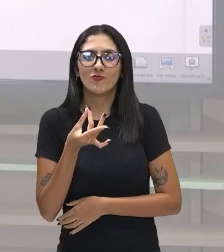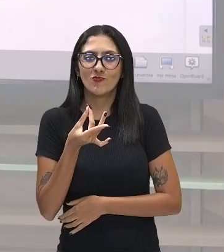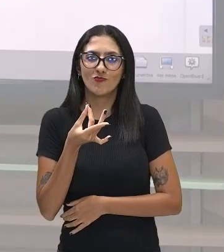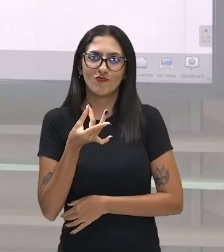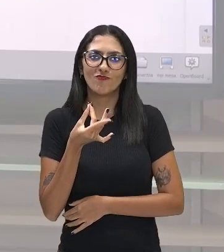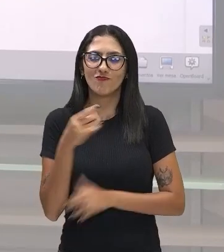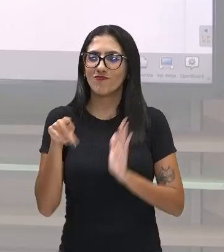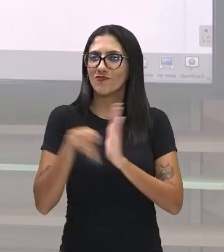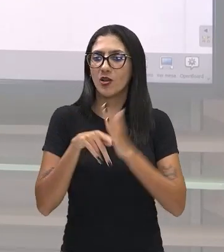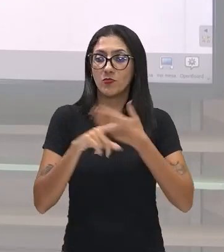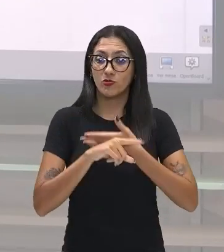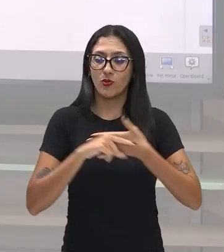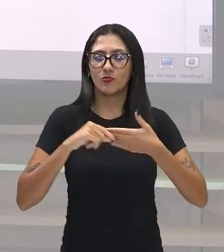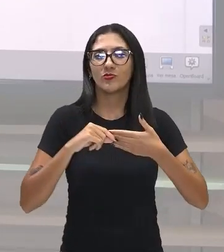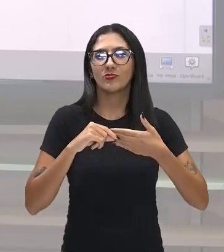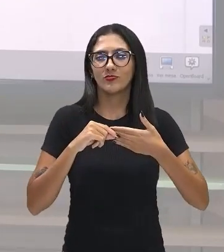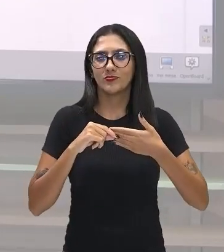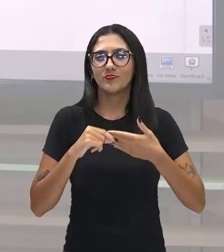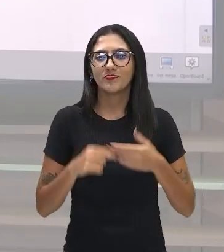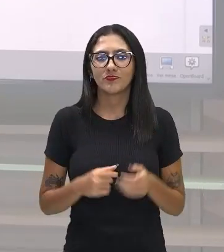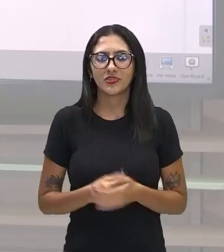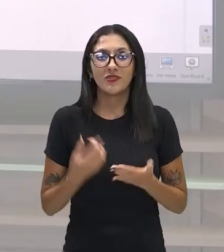texto. Né? Ele disse,